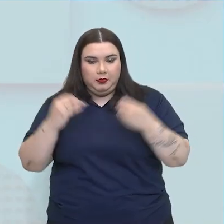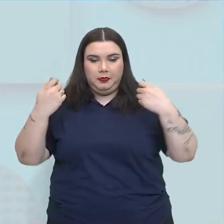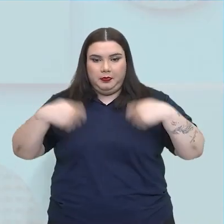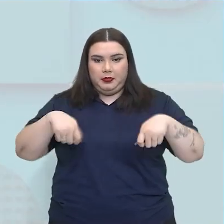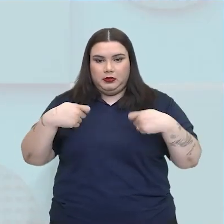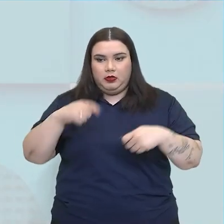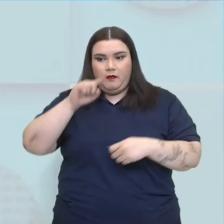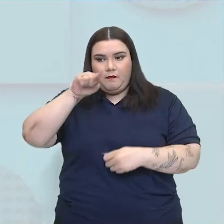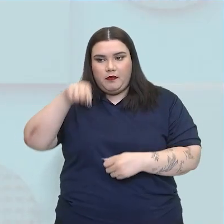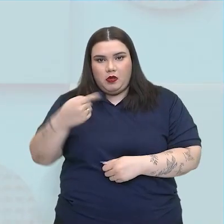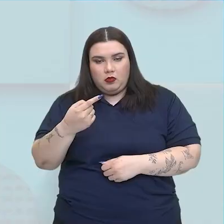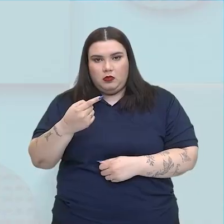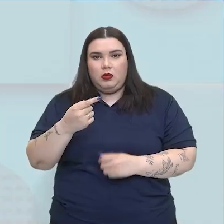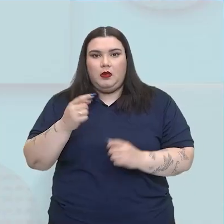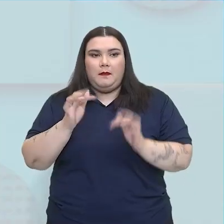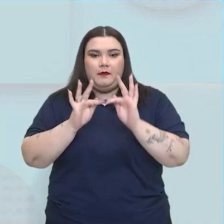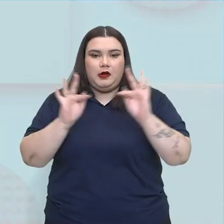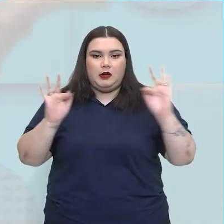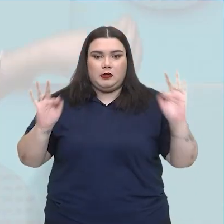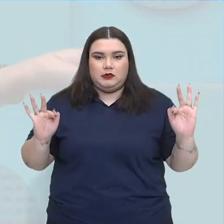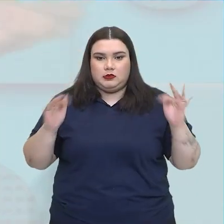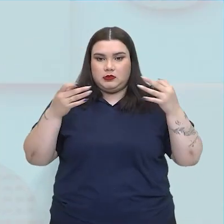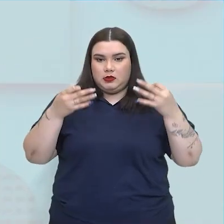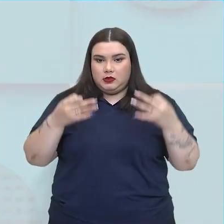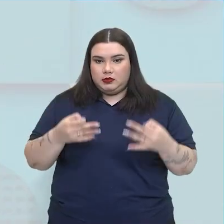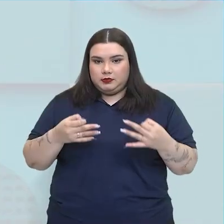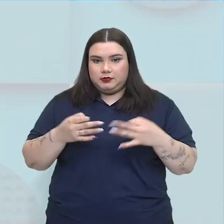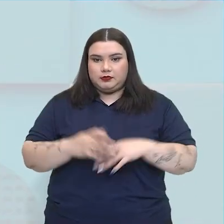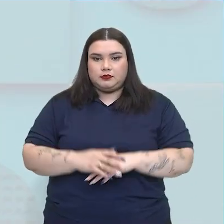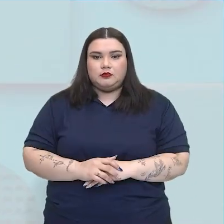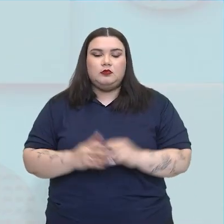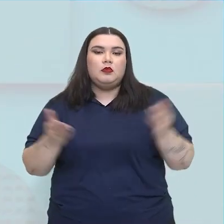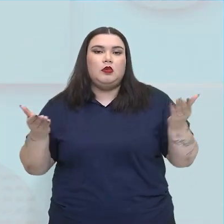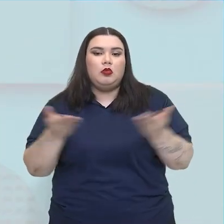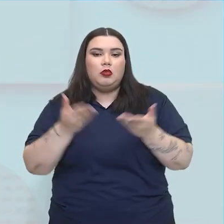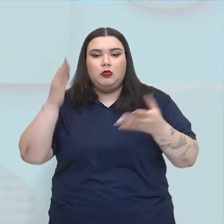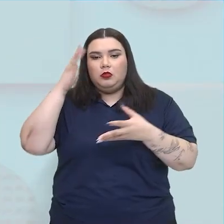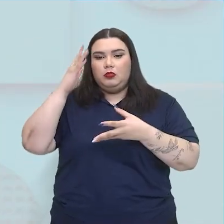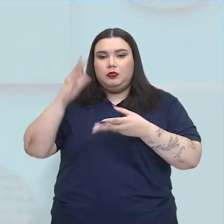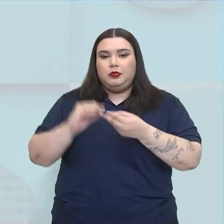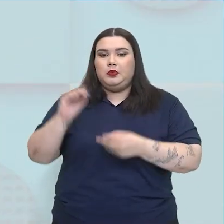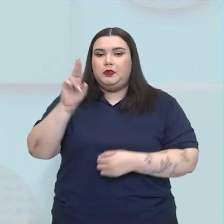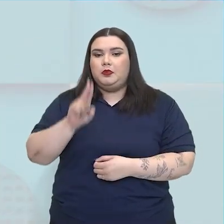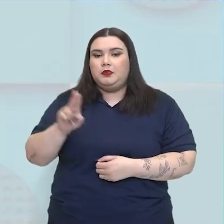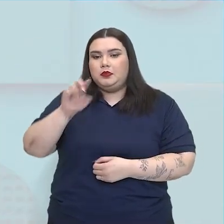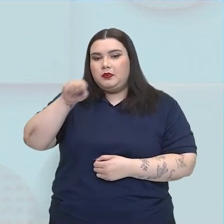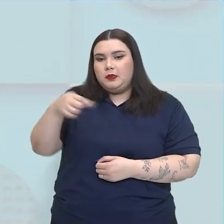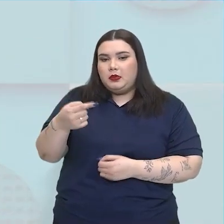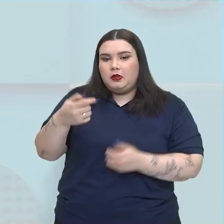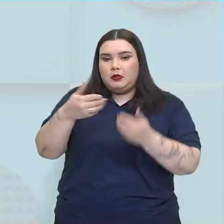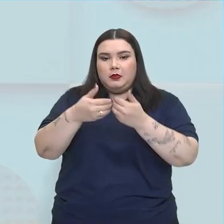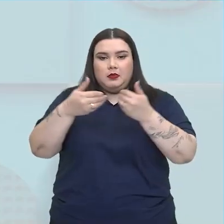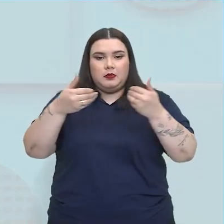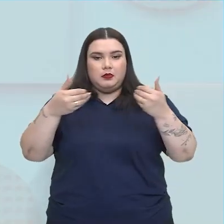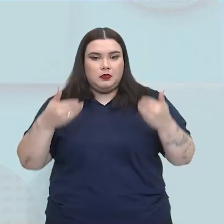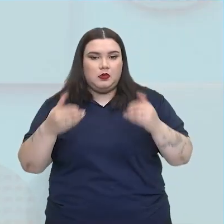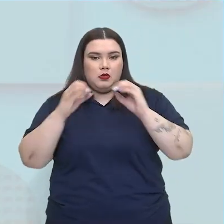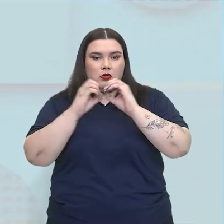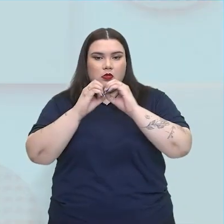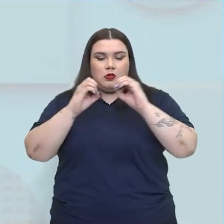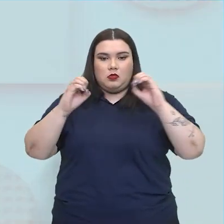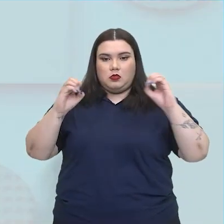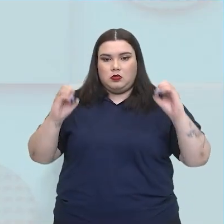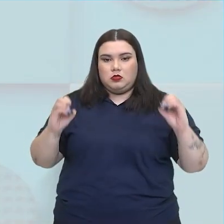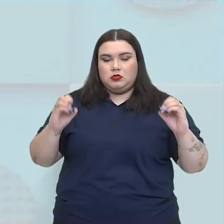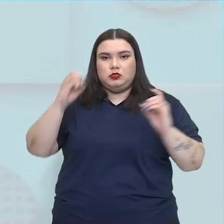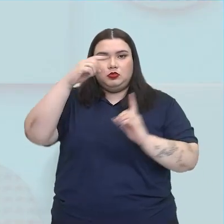preciso virgular esses adjuntos adverbiais deslocados? Vamos compreender agora o uso da vírgula para separar orações